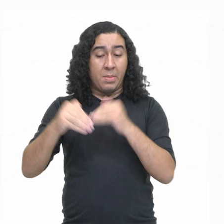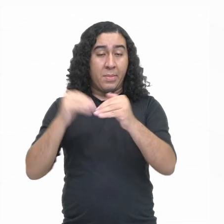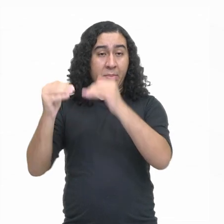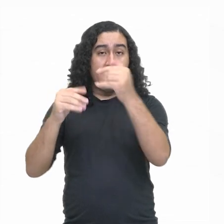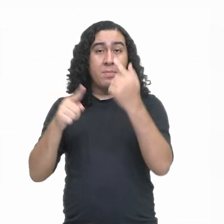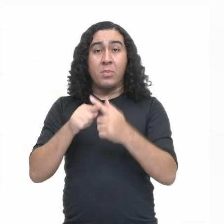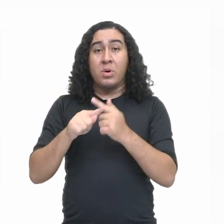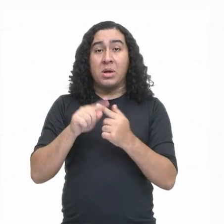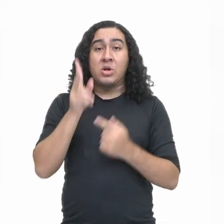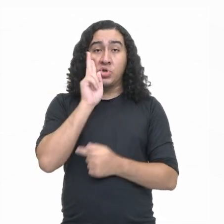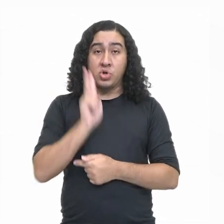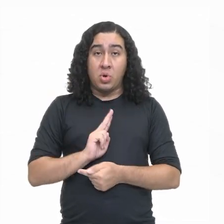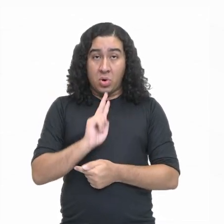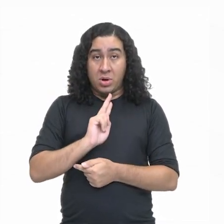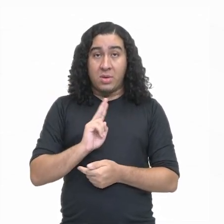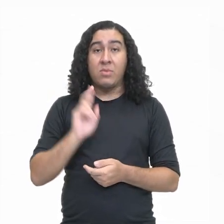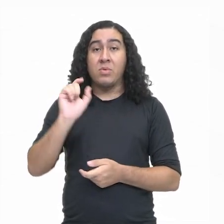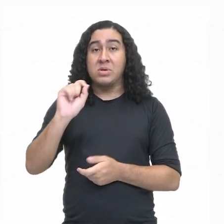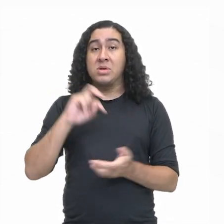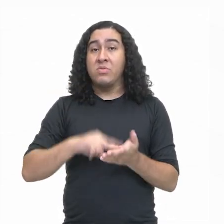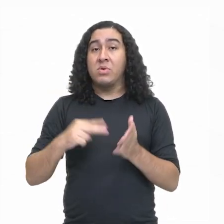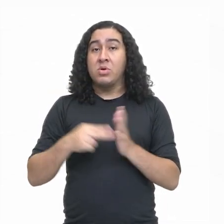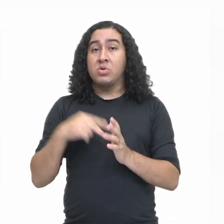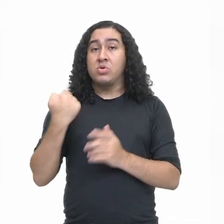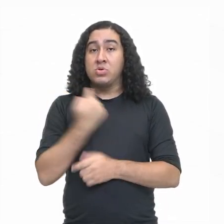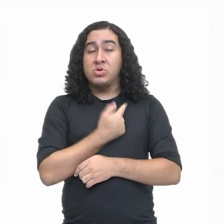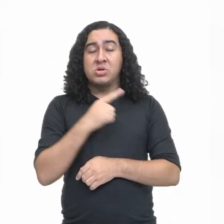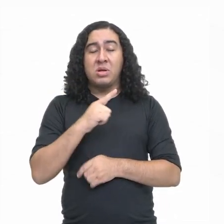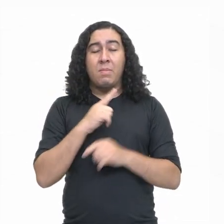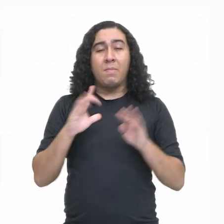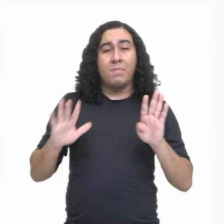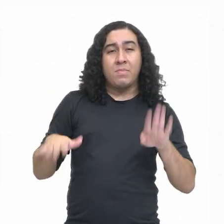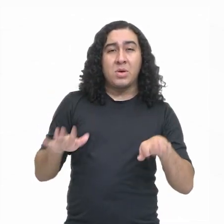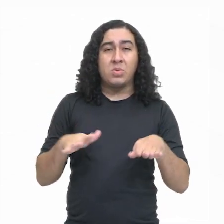ao longo da história, nós tivemos aí